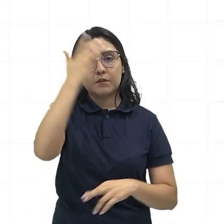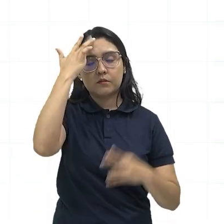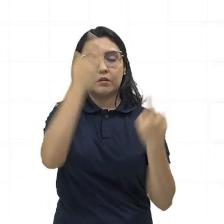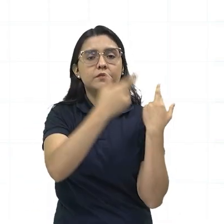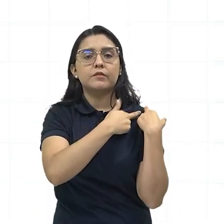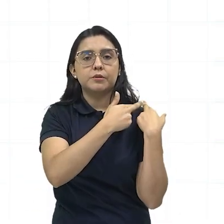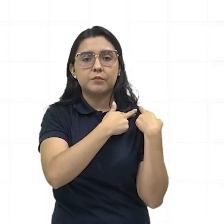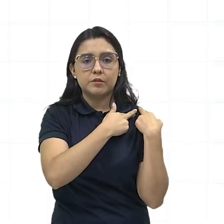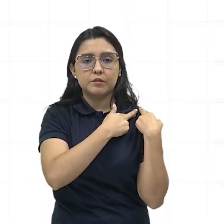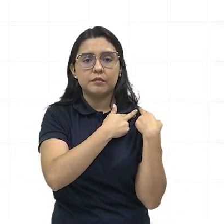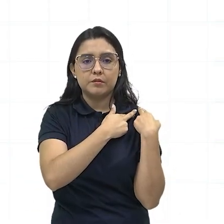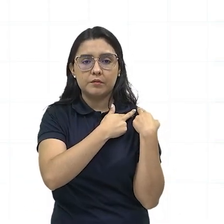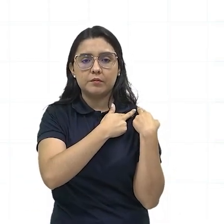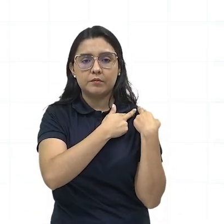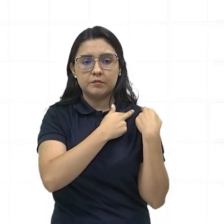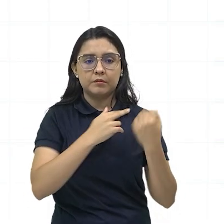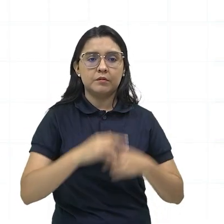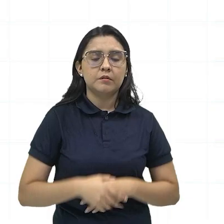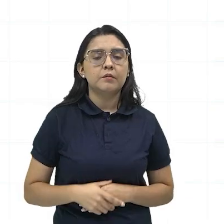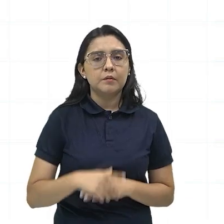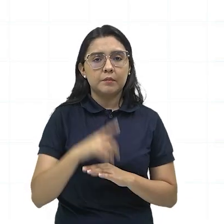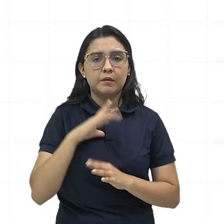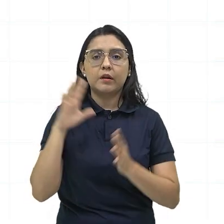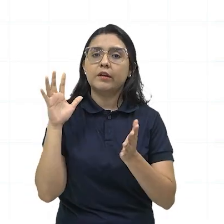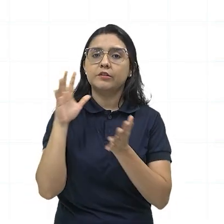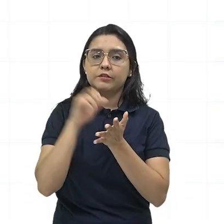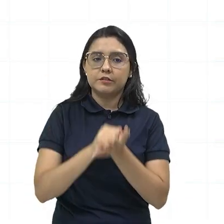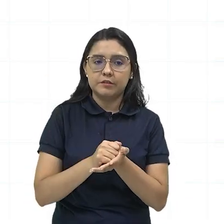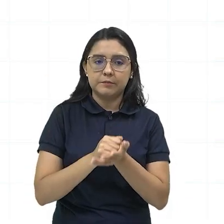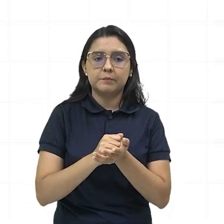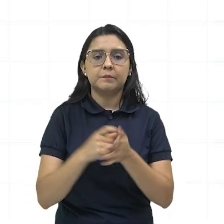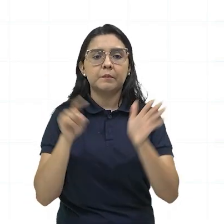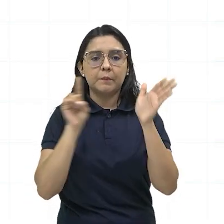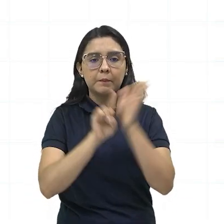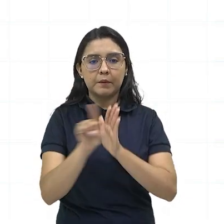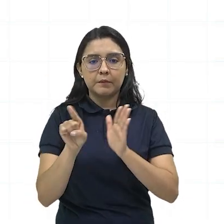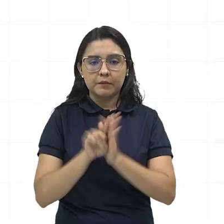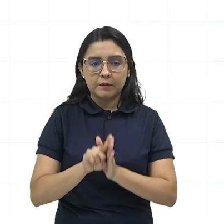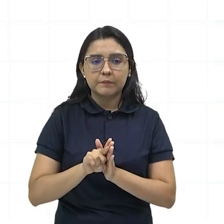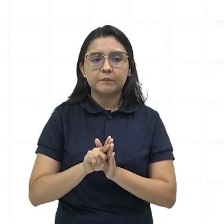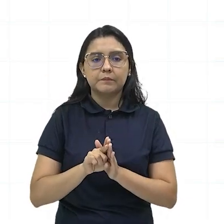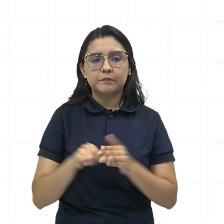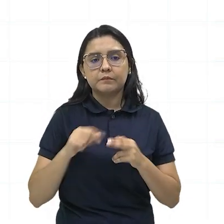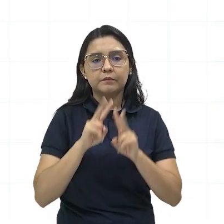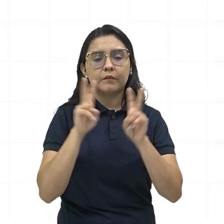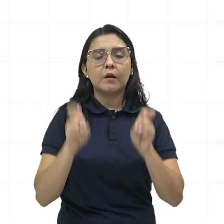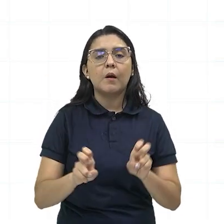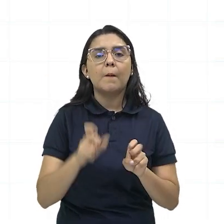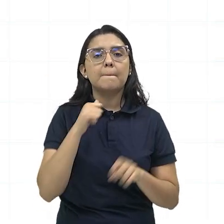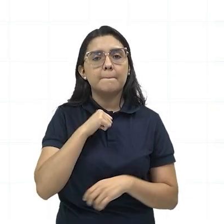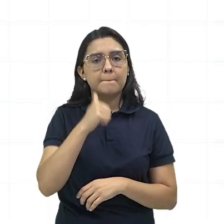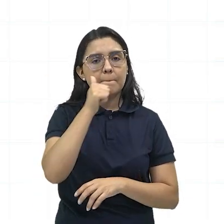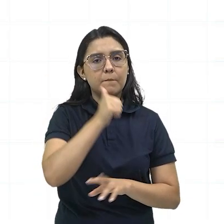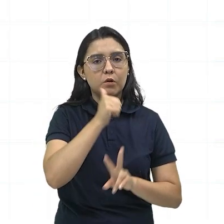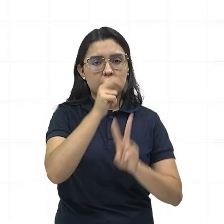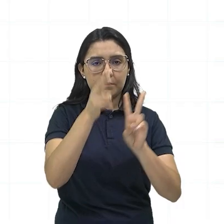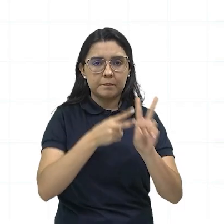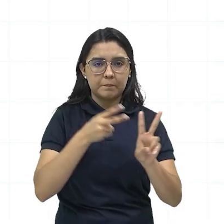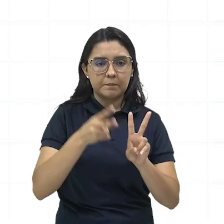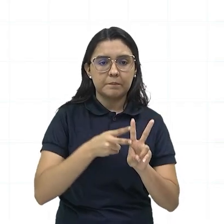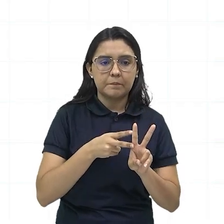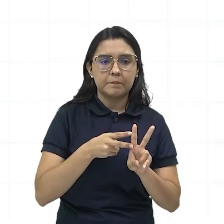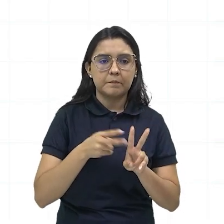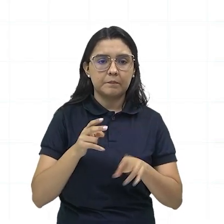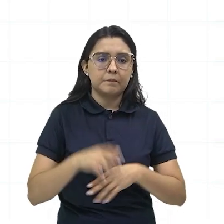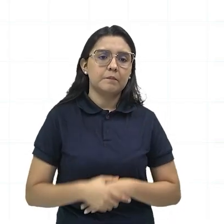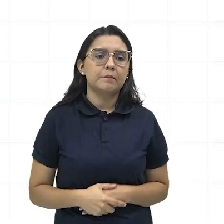era o responsável por fazer esses registros. Vou perguntar para a Orelhana sobre as mulheres guerreiras que Colori